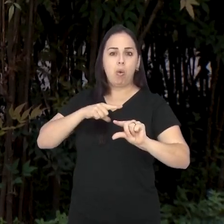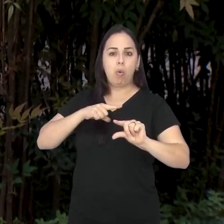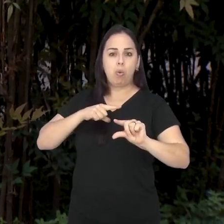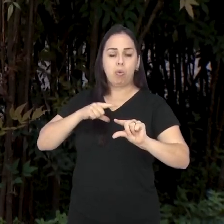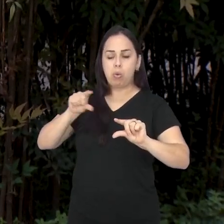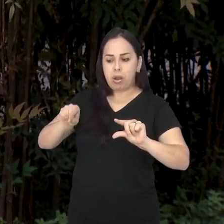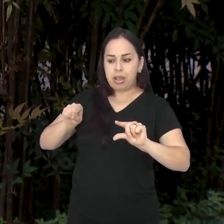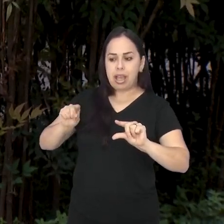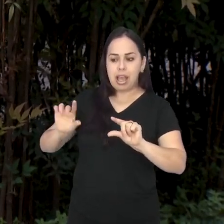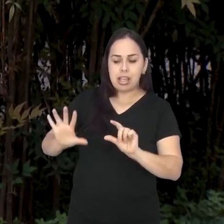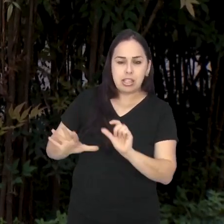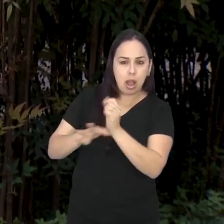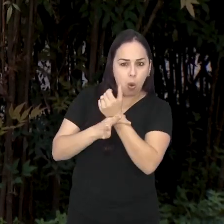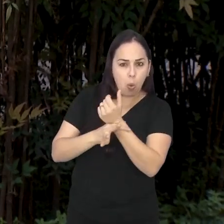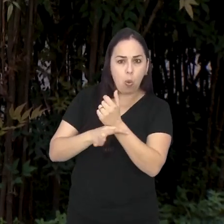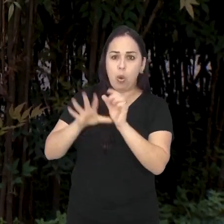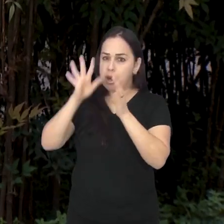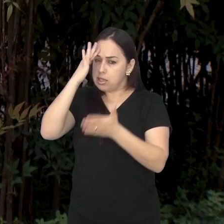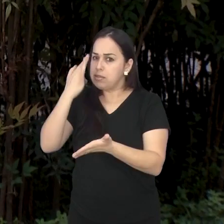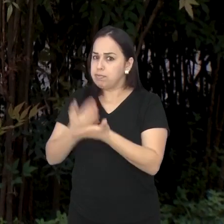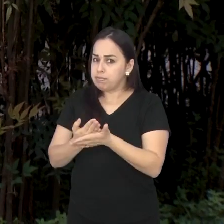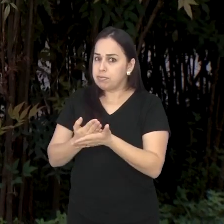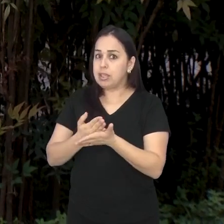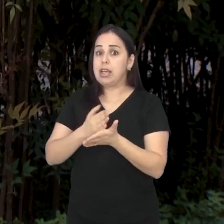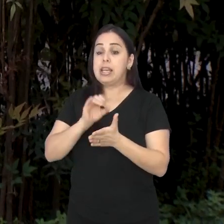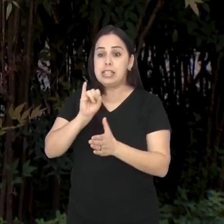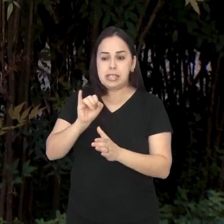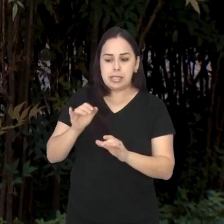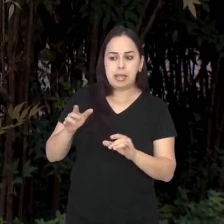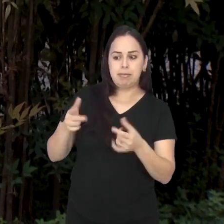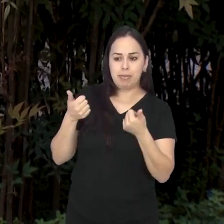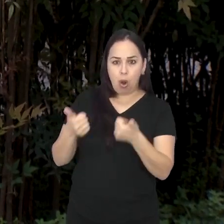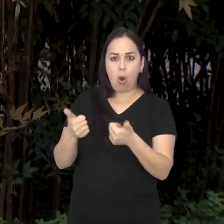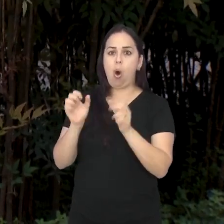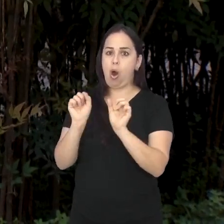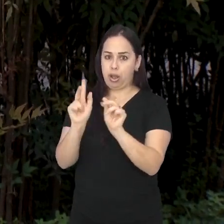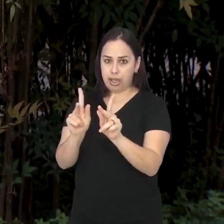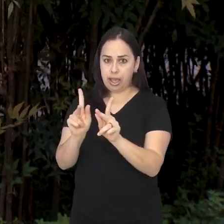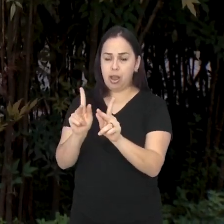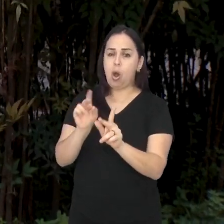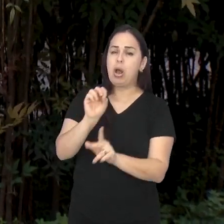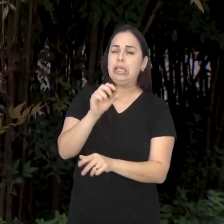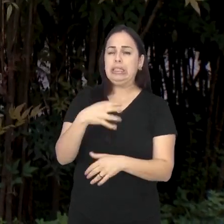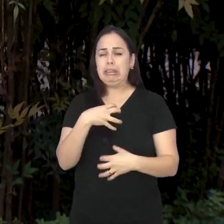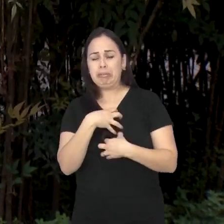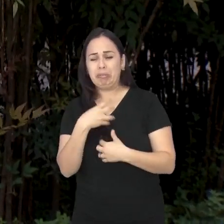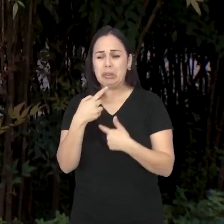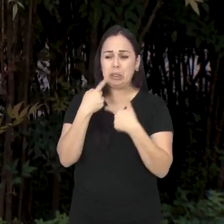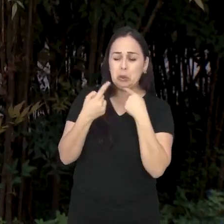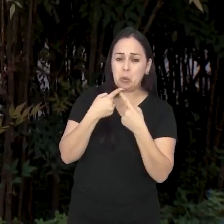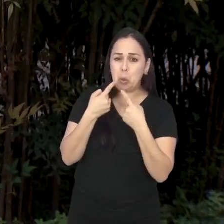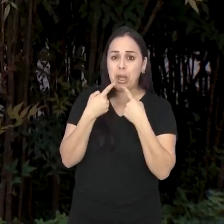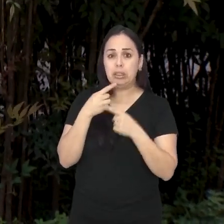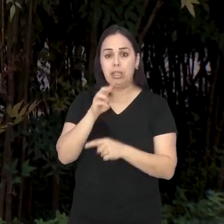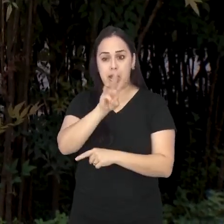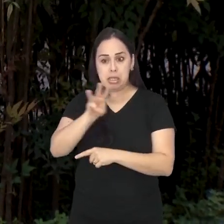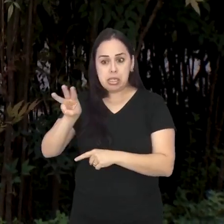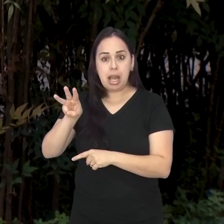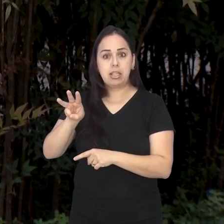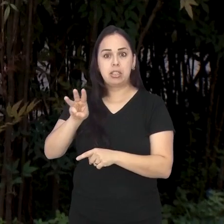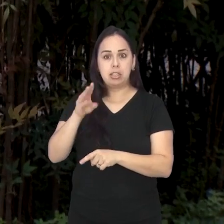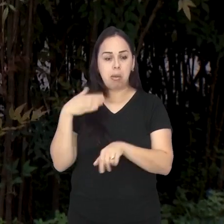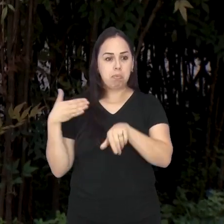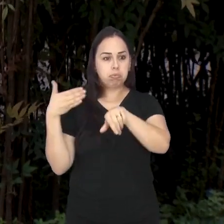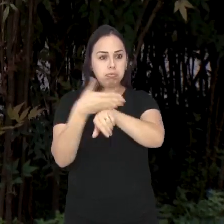já demonstra, né, se aquele site é confiável ou não. Se por acaso passar dessa peneira e ainda você ficar na dúvida, existem